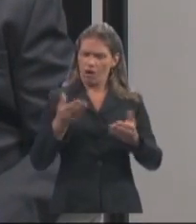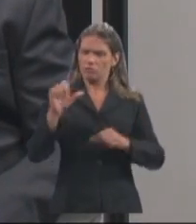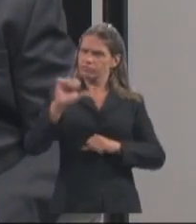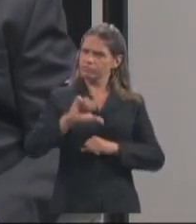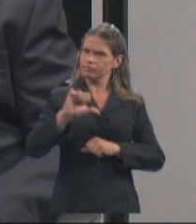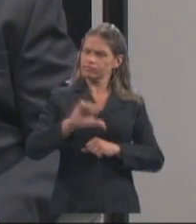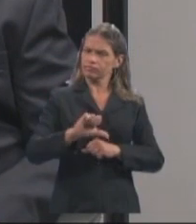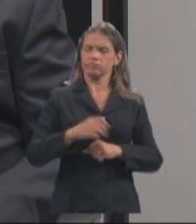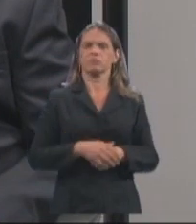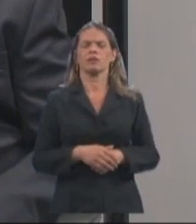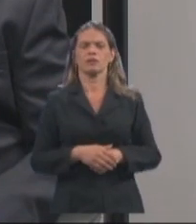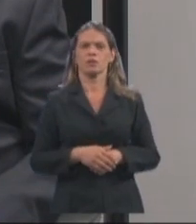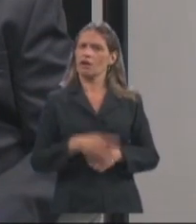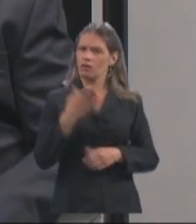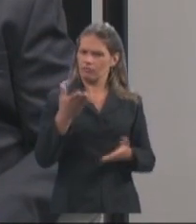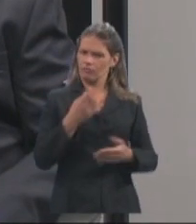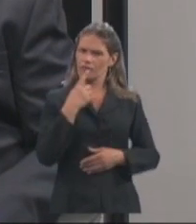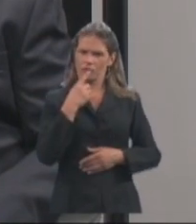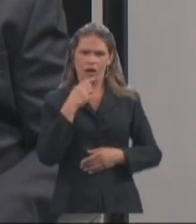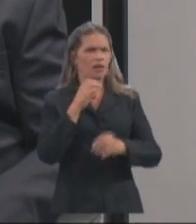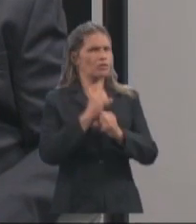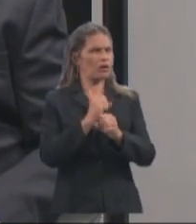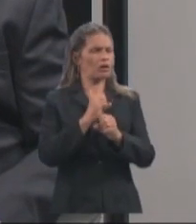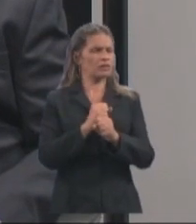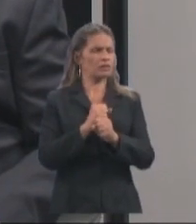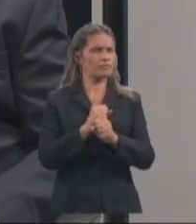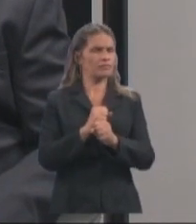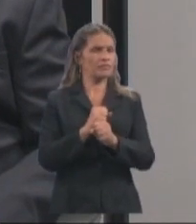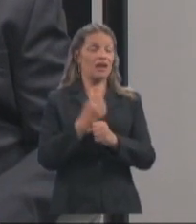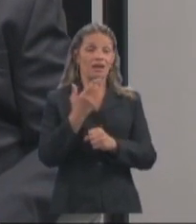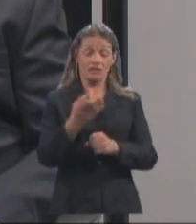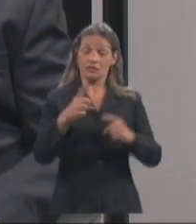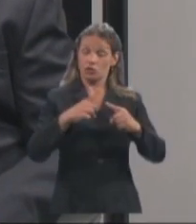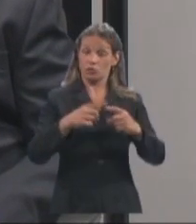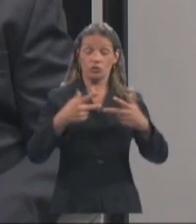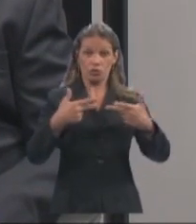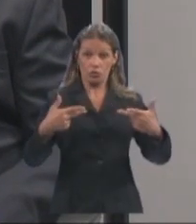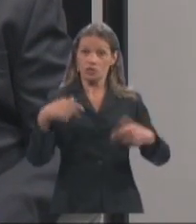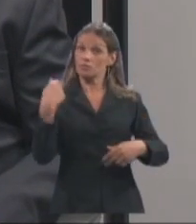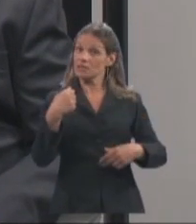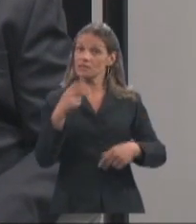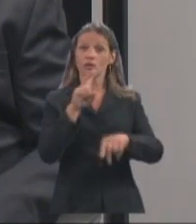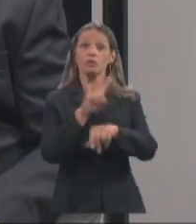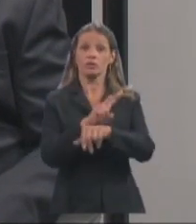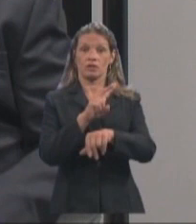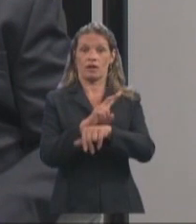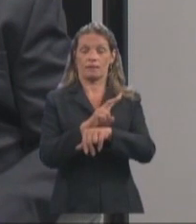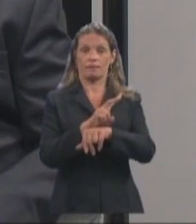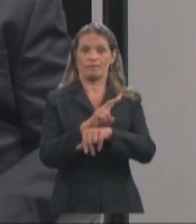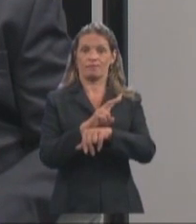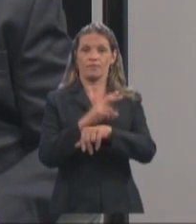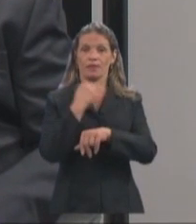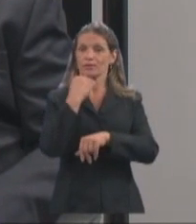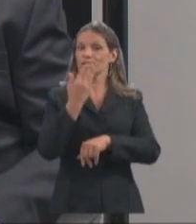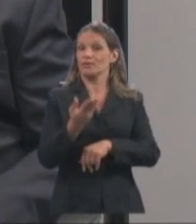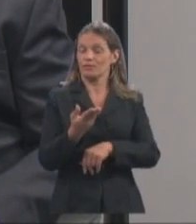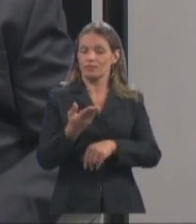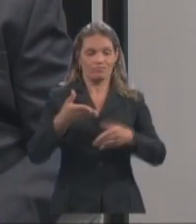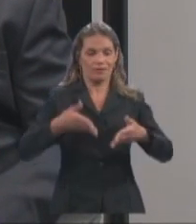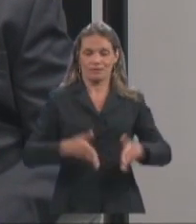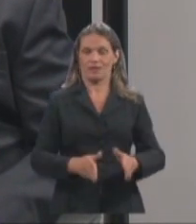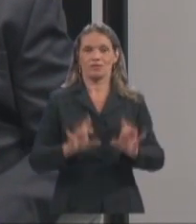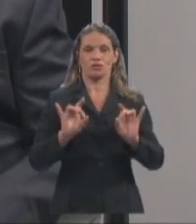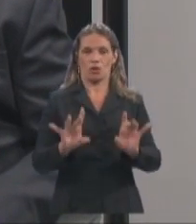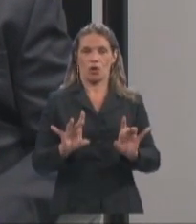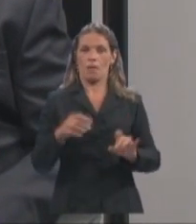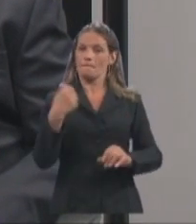agora tá só entrando no vermelho né nota ruim e tal então esse tipo de coisa a gente tem que cuidar não adianta botar